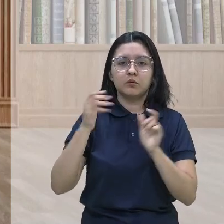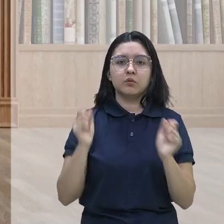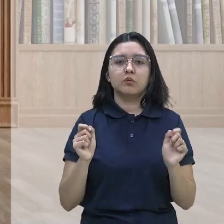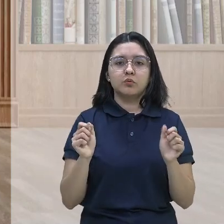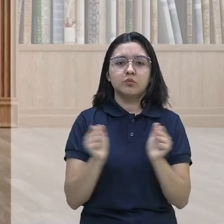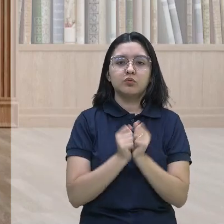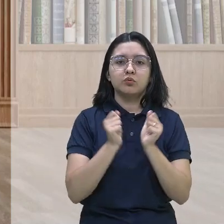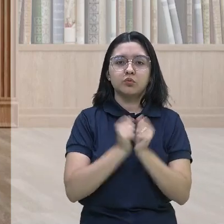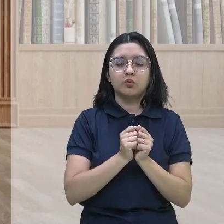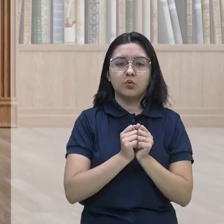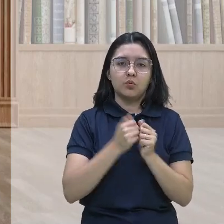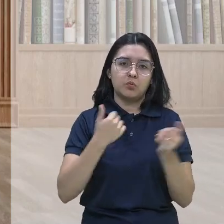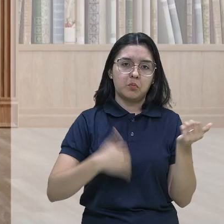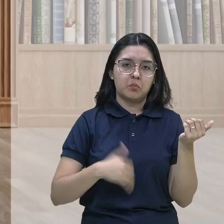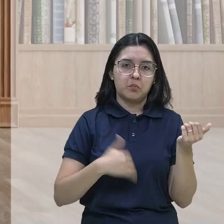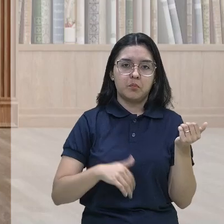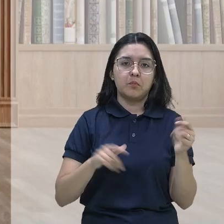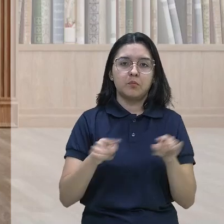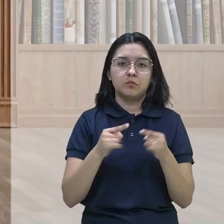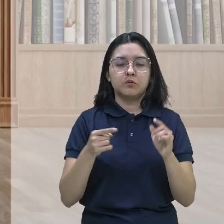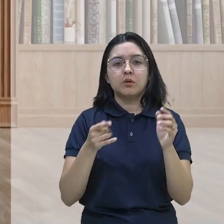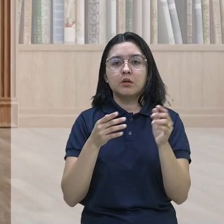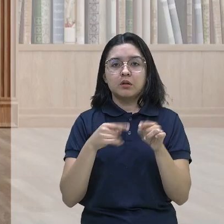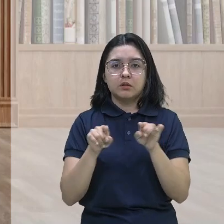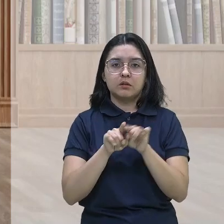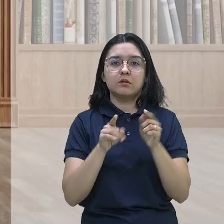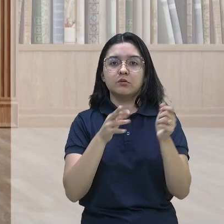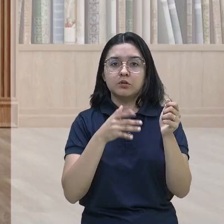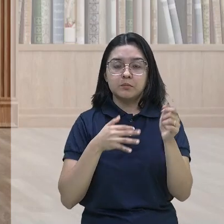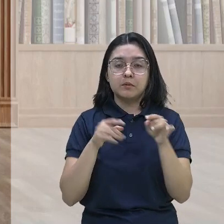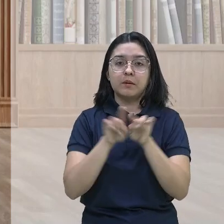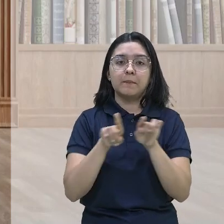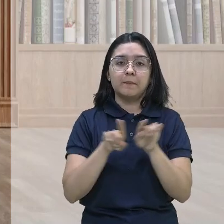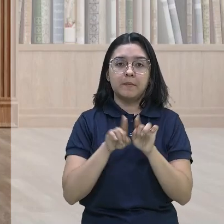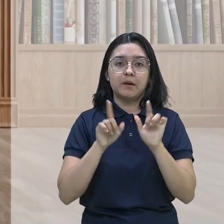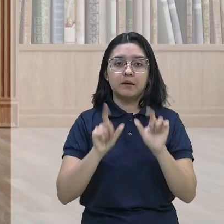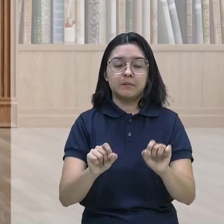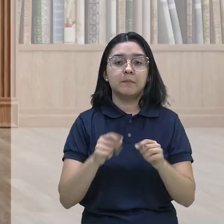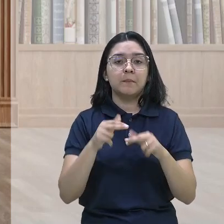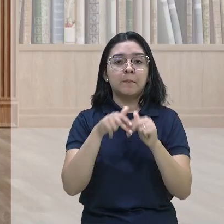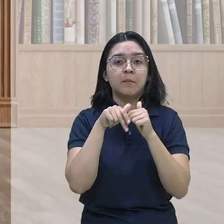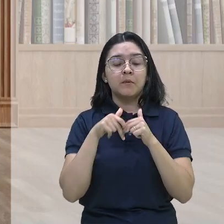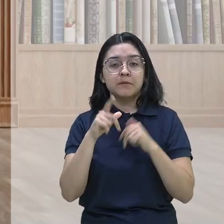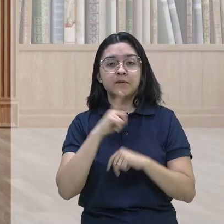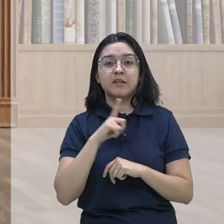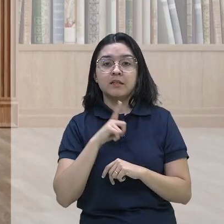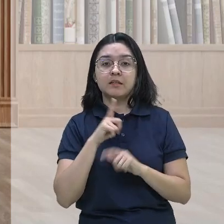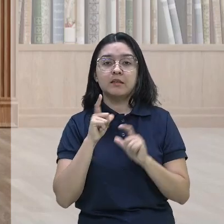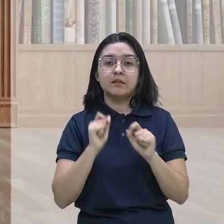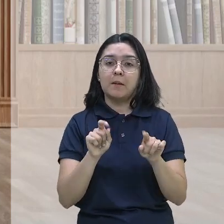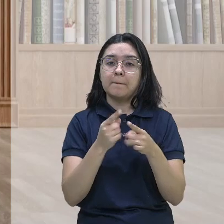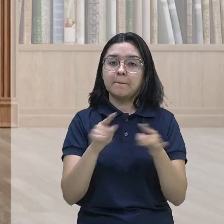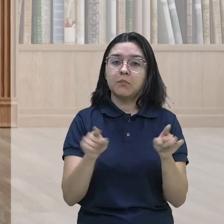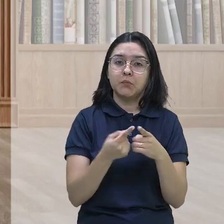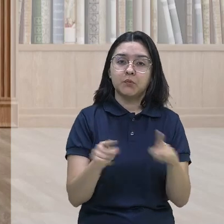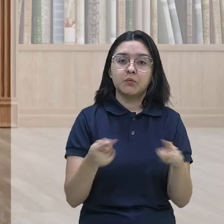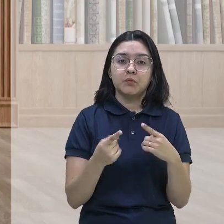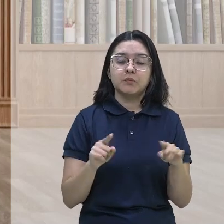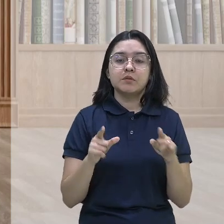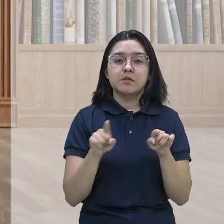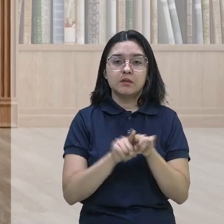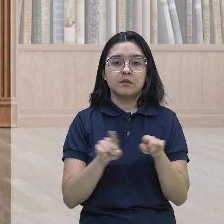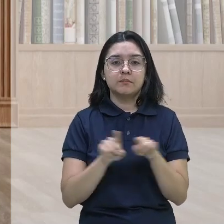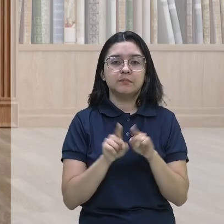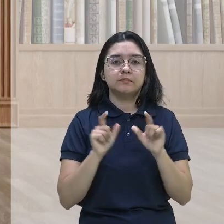de um instrumento musical, como a lira, que é um instrumento de cordas. Então, por isso que nós vamos ter a musicalidade, essa marcação métrica